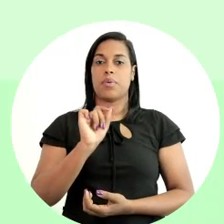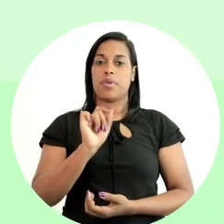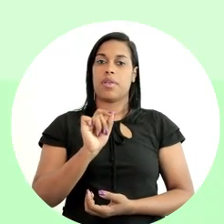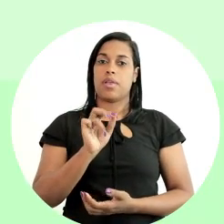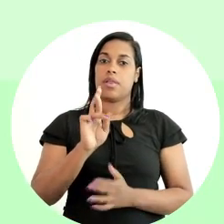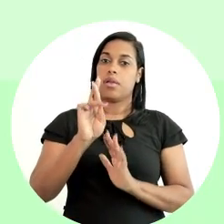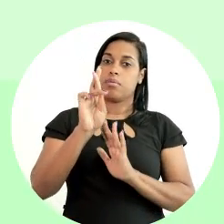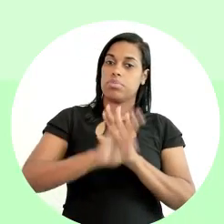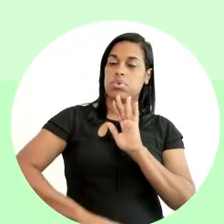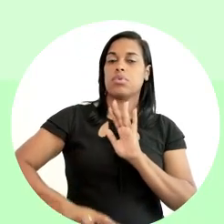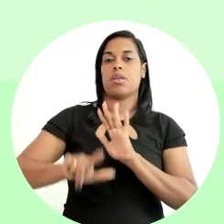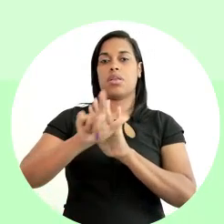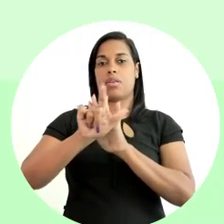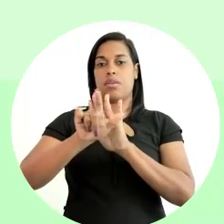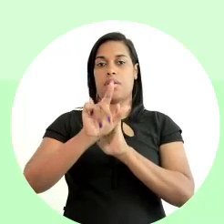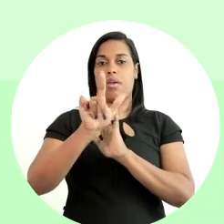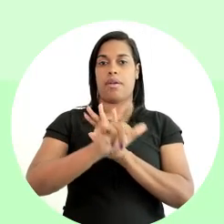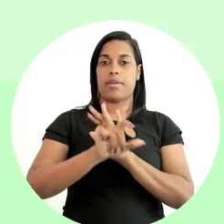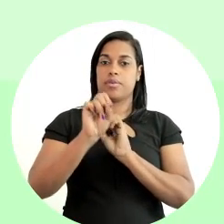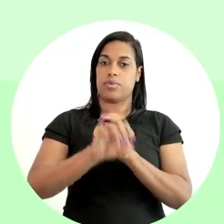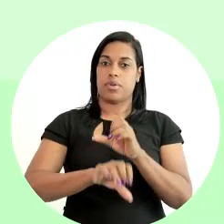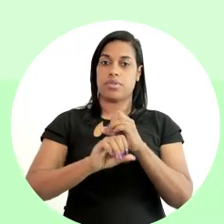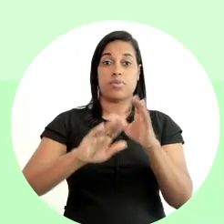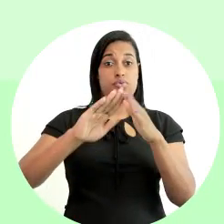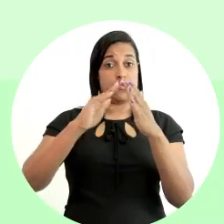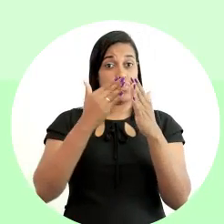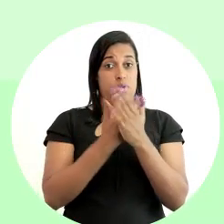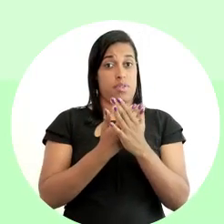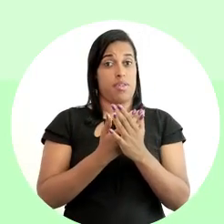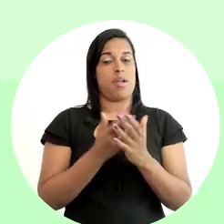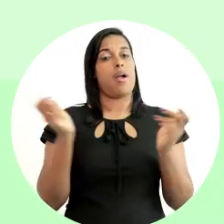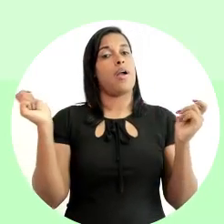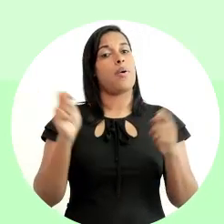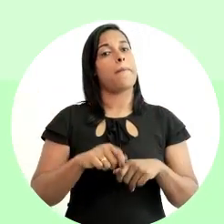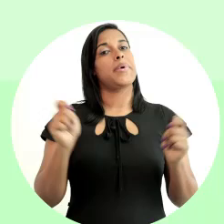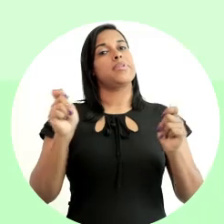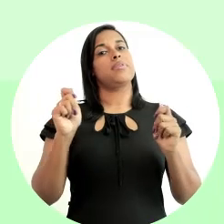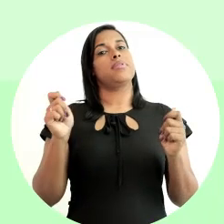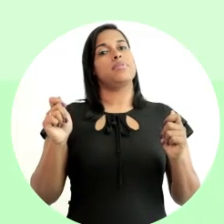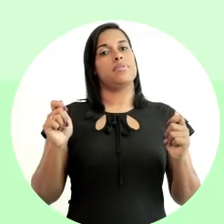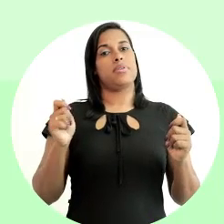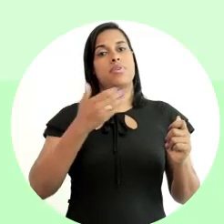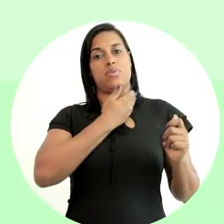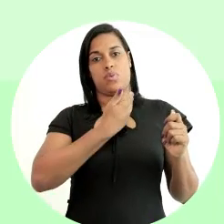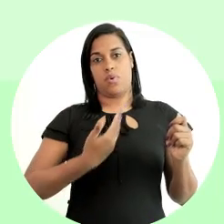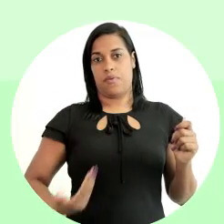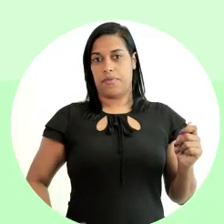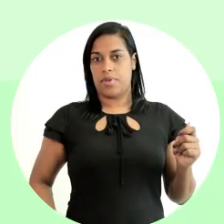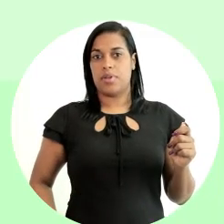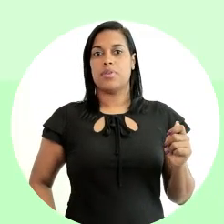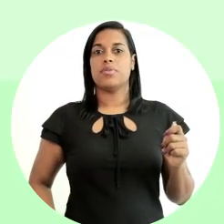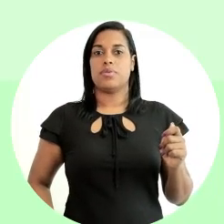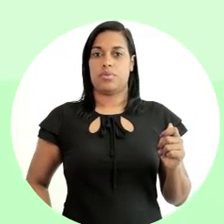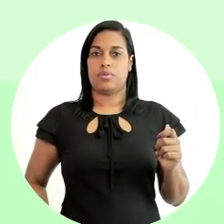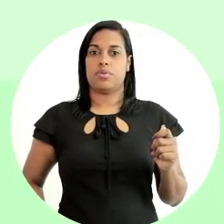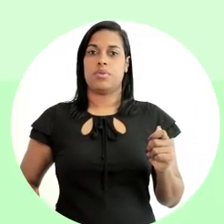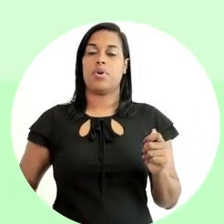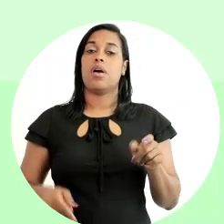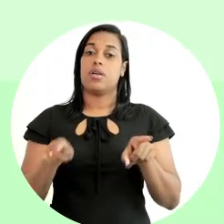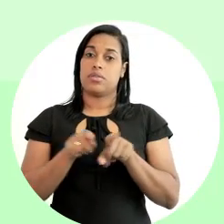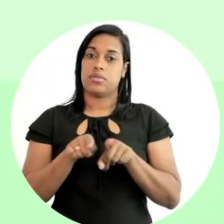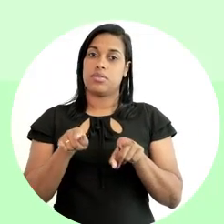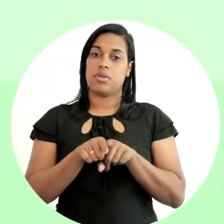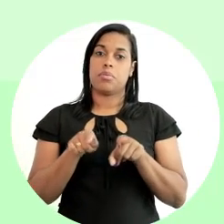ela rege a educação escolar, que é de competência do governo, e com